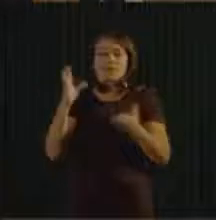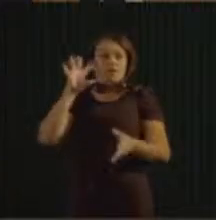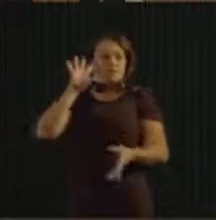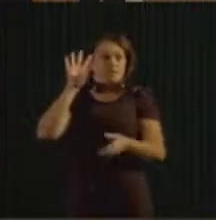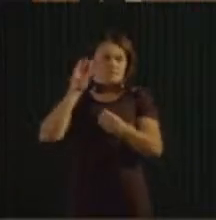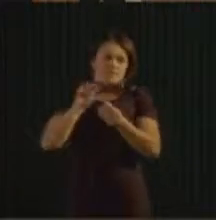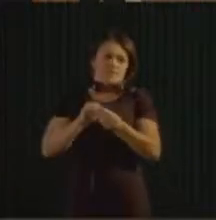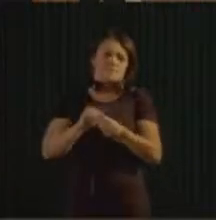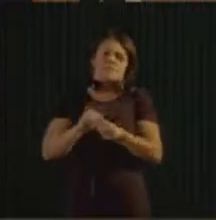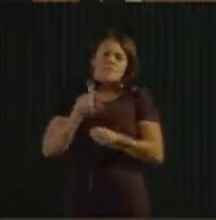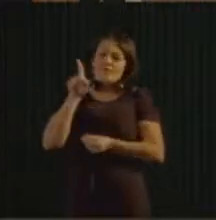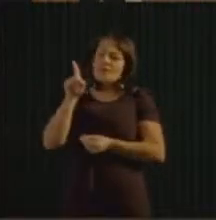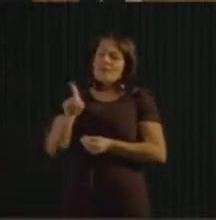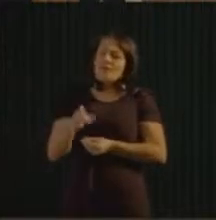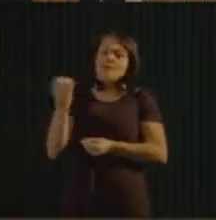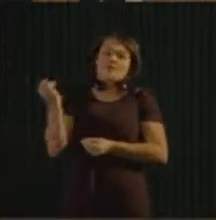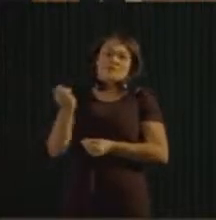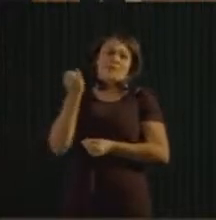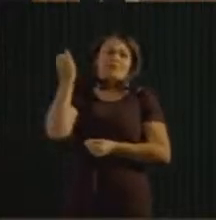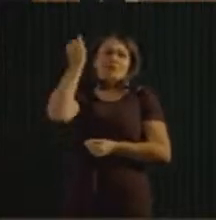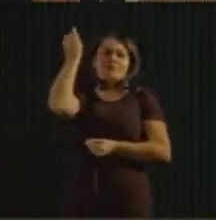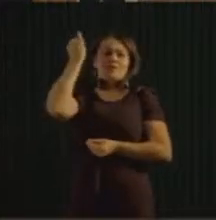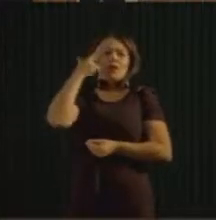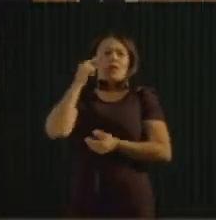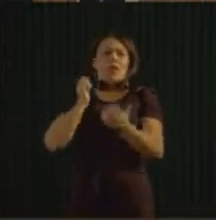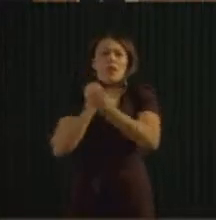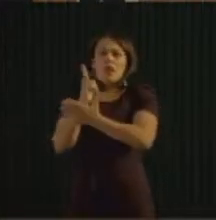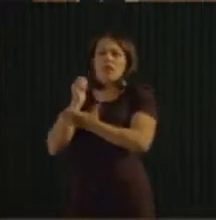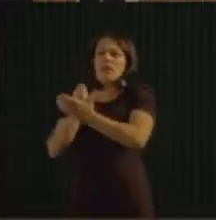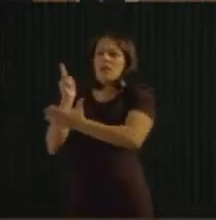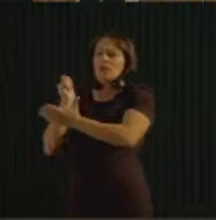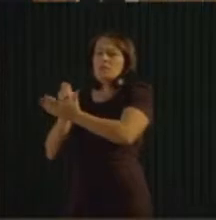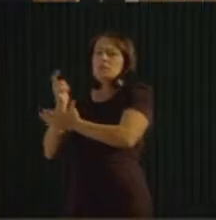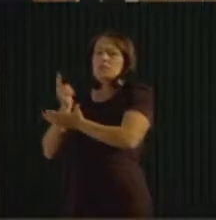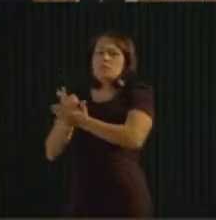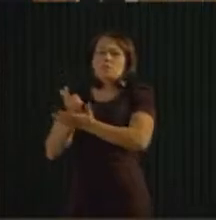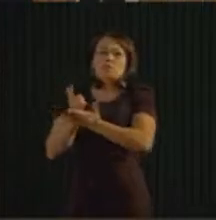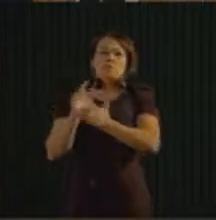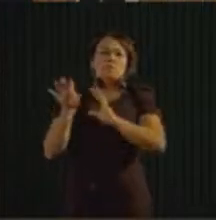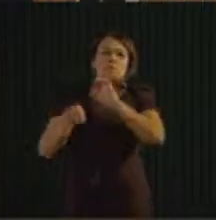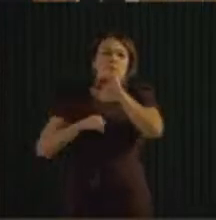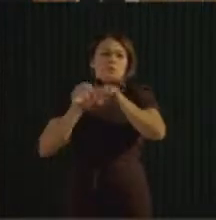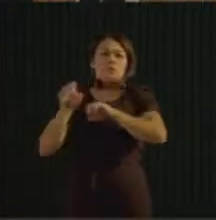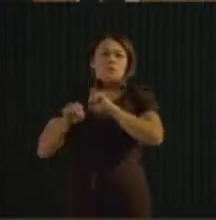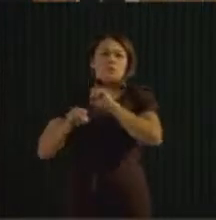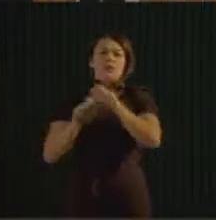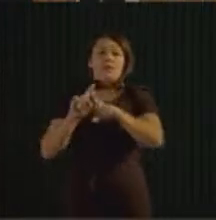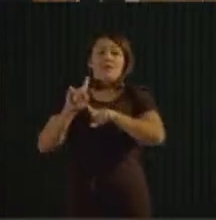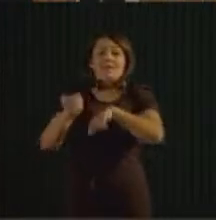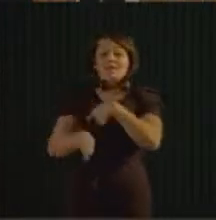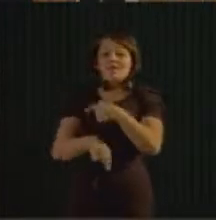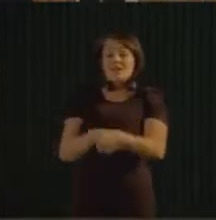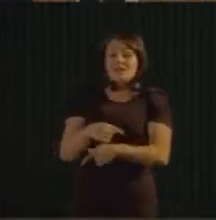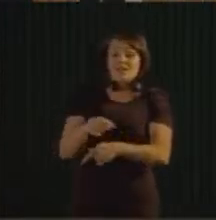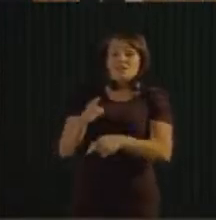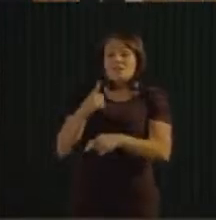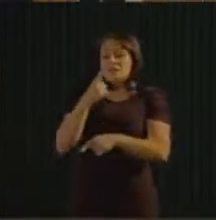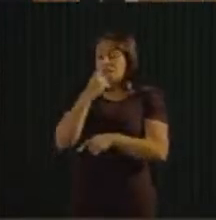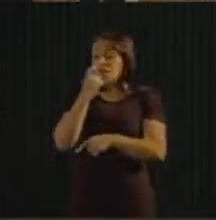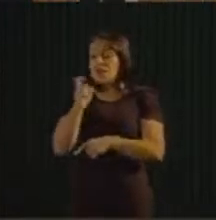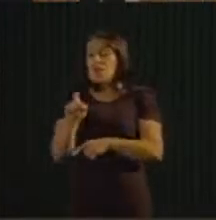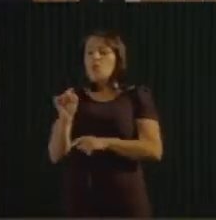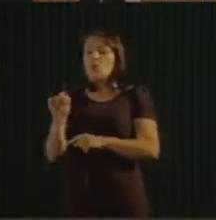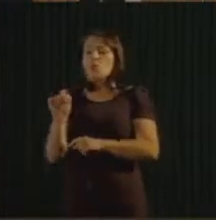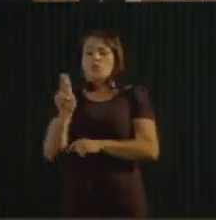esse assunto entre consumo e consciência do destino daquilo que sobra depois que a gente consuma é uma coisa